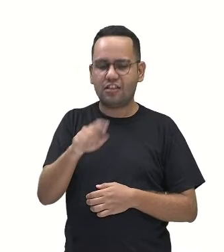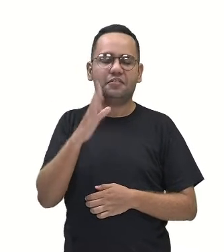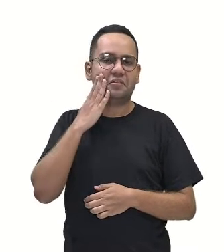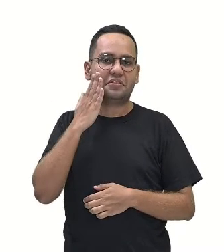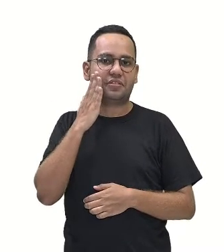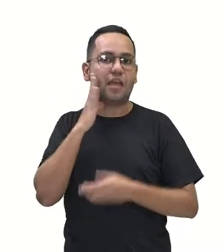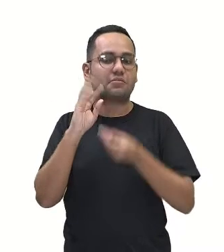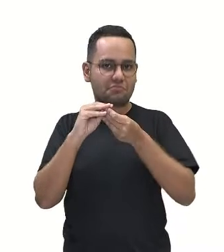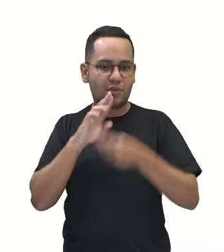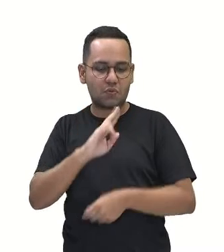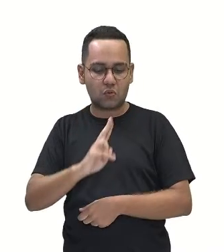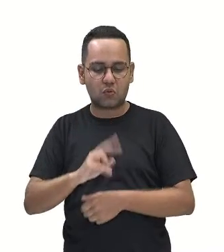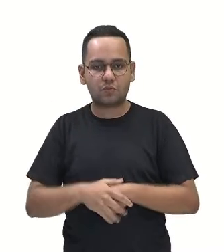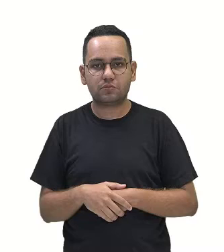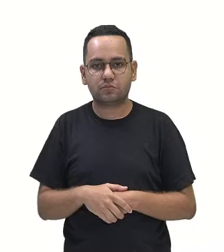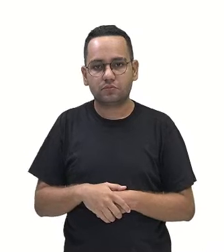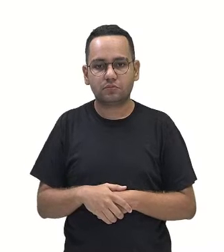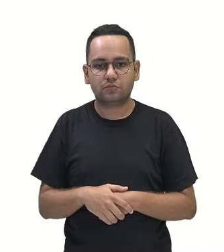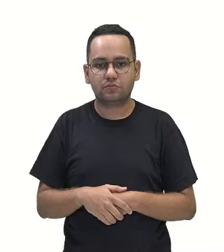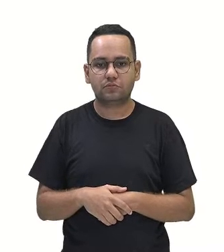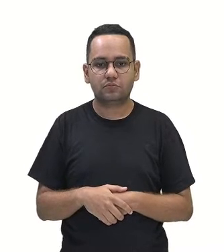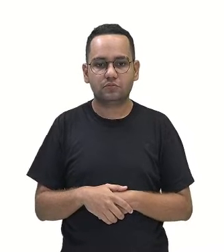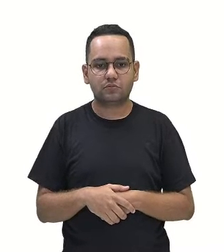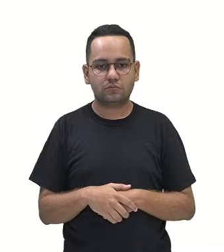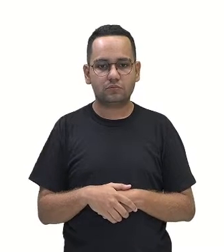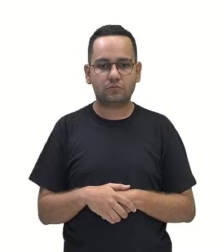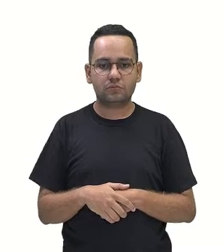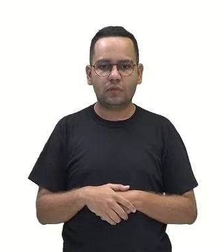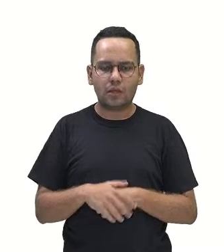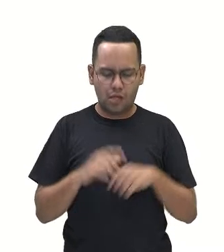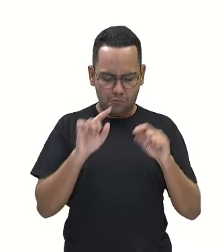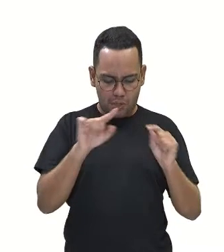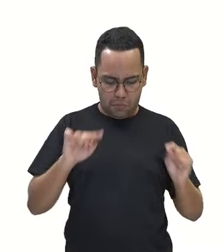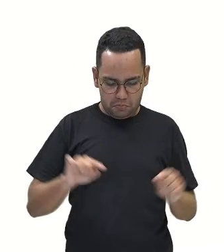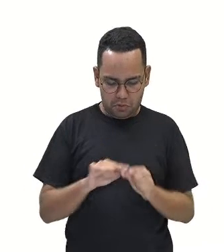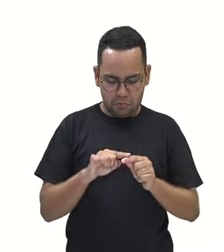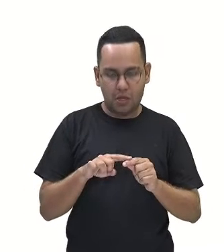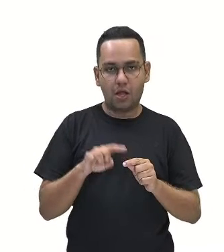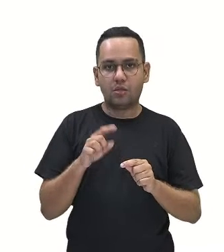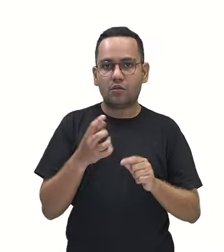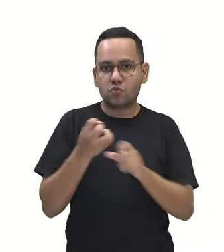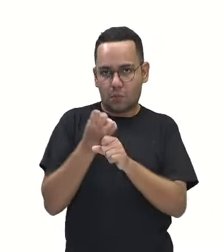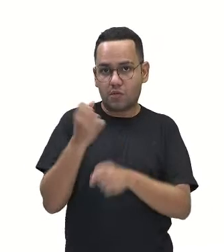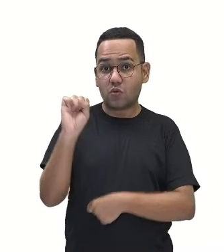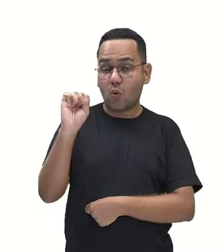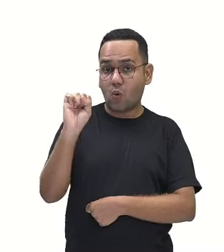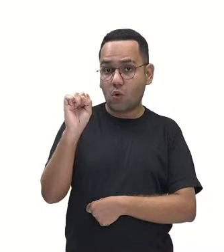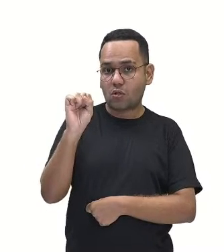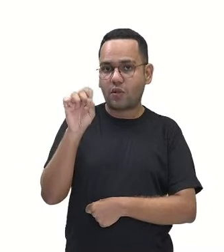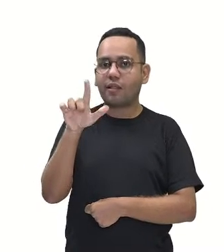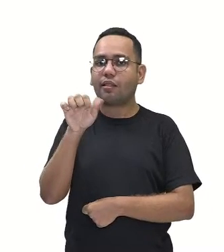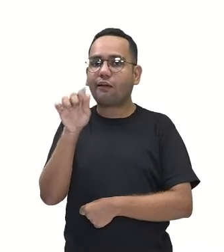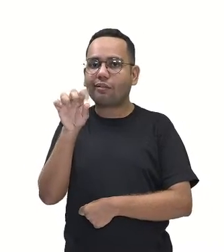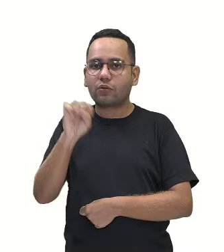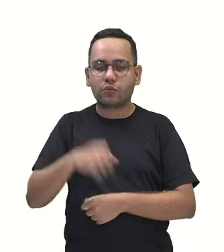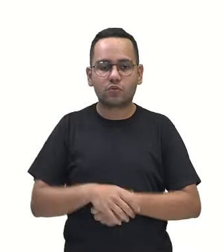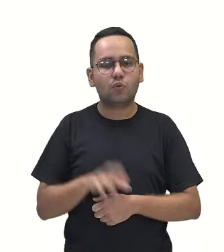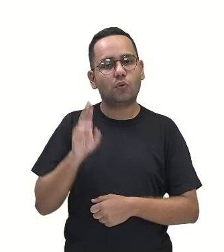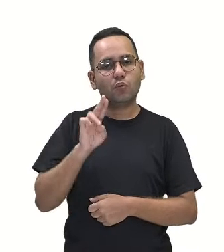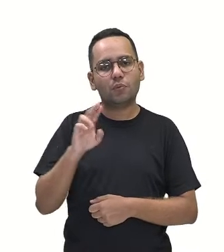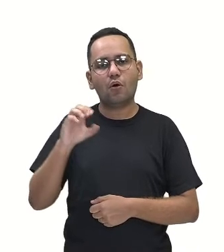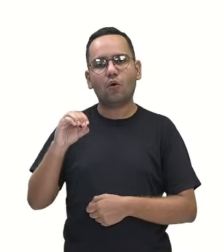possui quantos lados? Nós temos 3, 6, 7, 8. Então, o nome desse polígono é